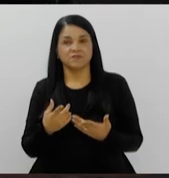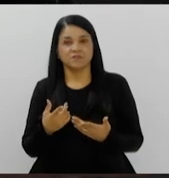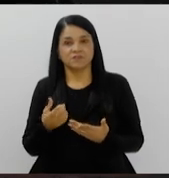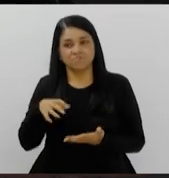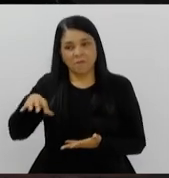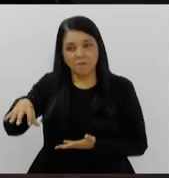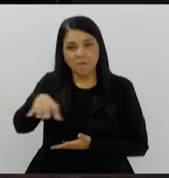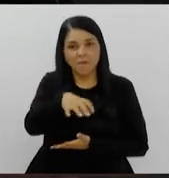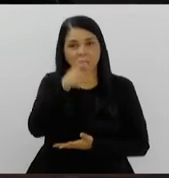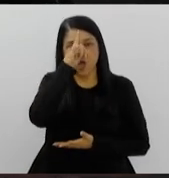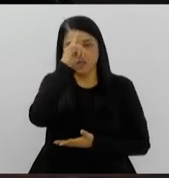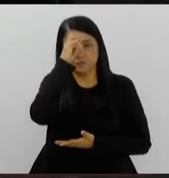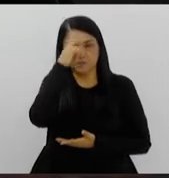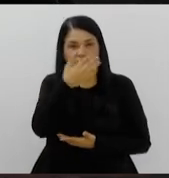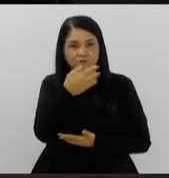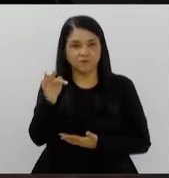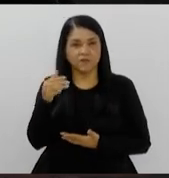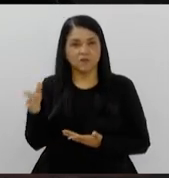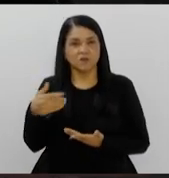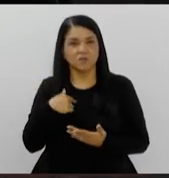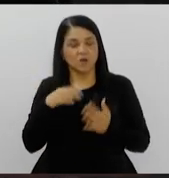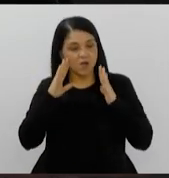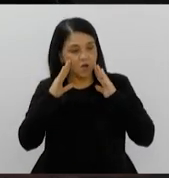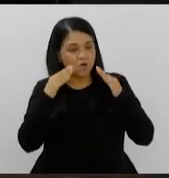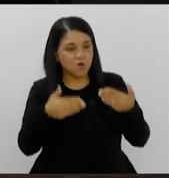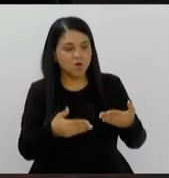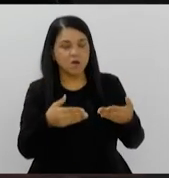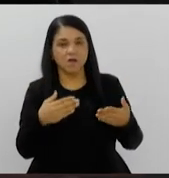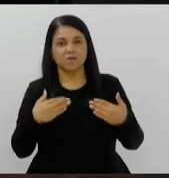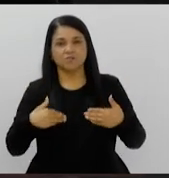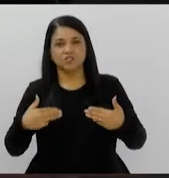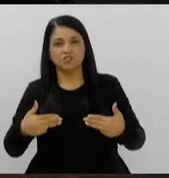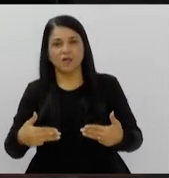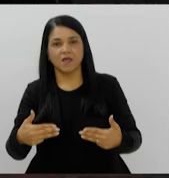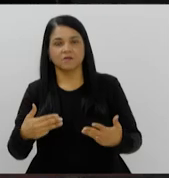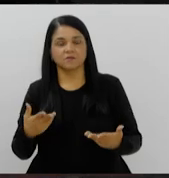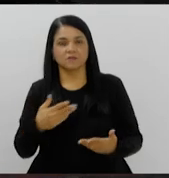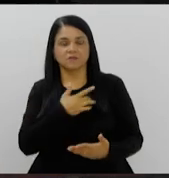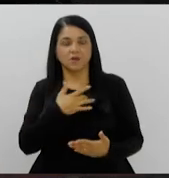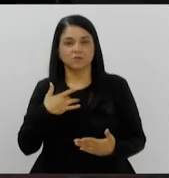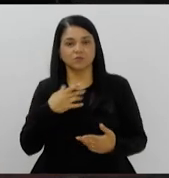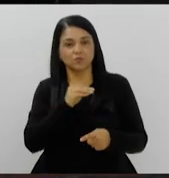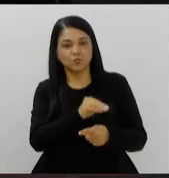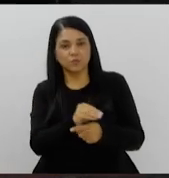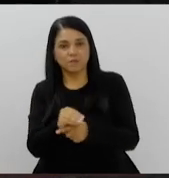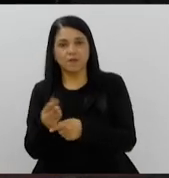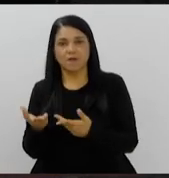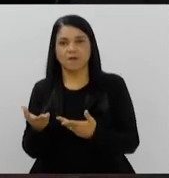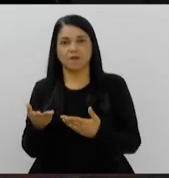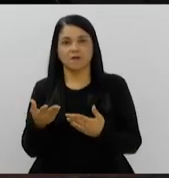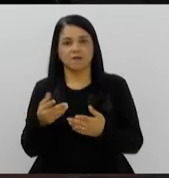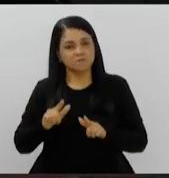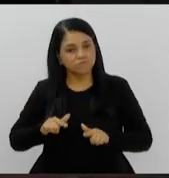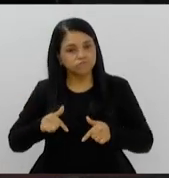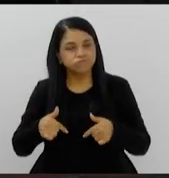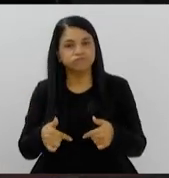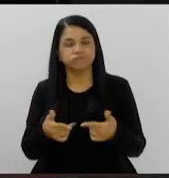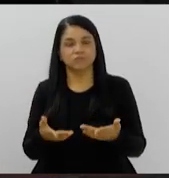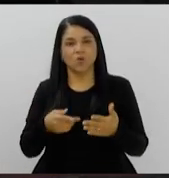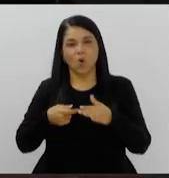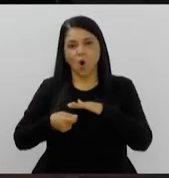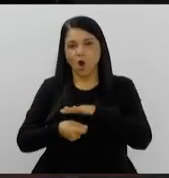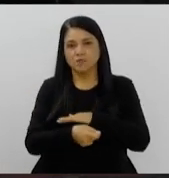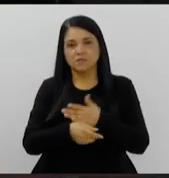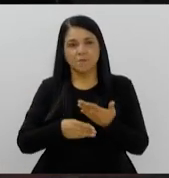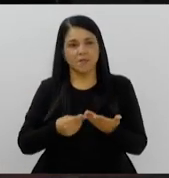que o Ministério da Saúde não possa olhar isso como uma prioridade, cuidar da sua rede e fazer com que isso funcione. O orçamento não